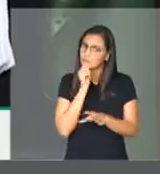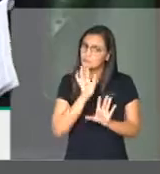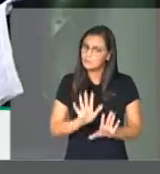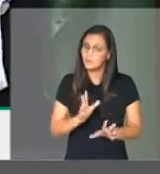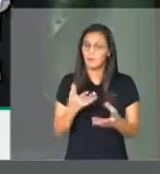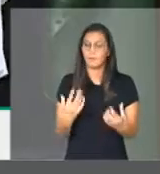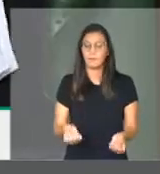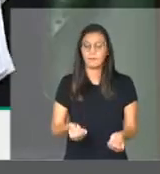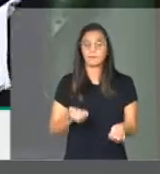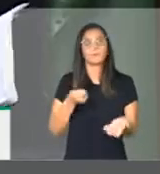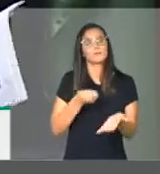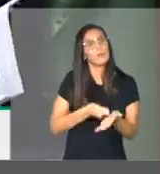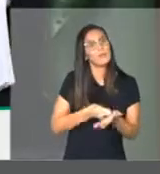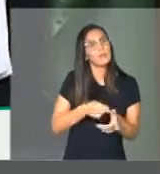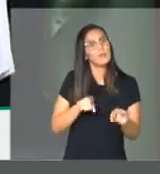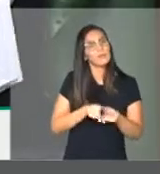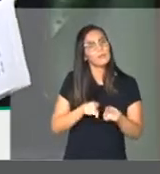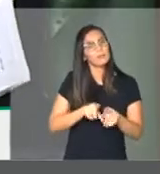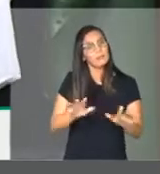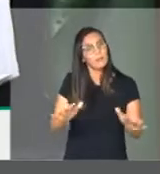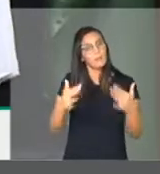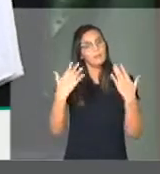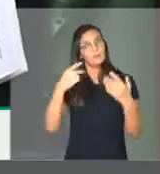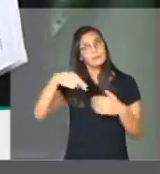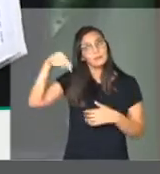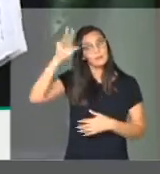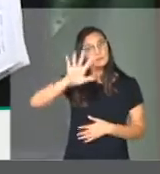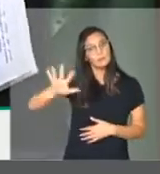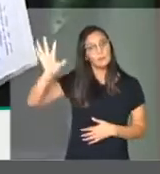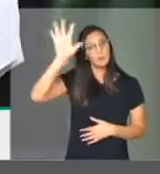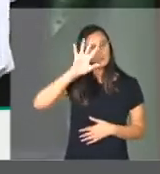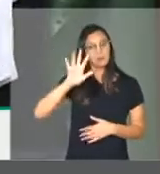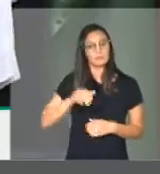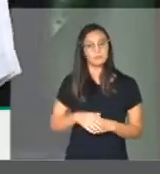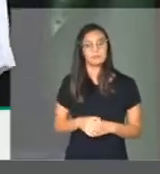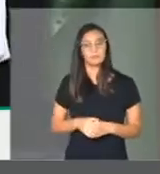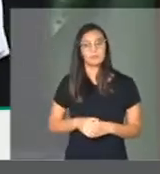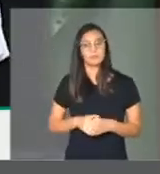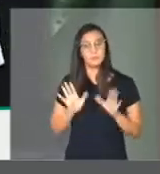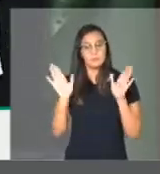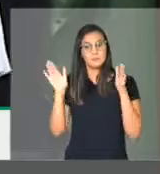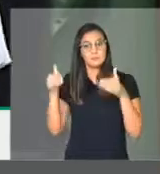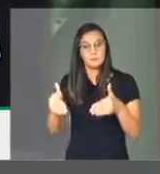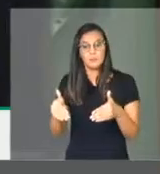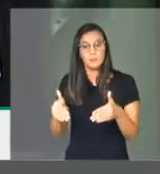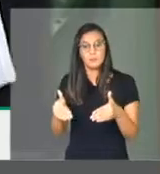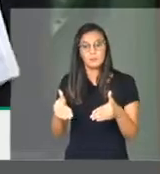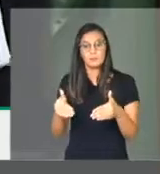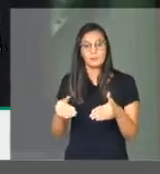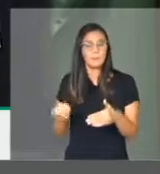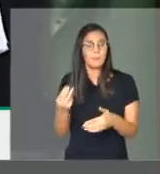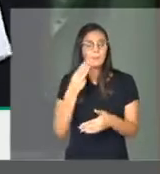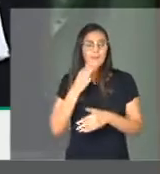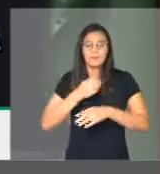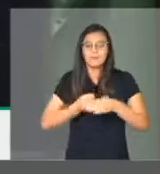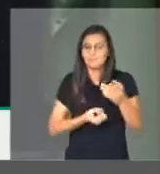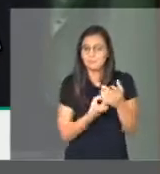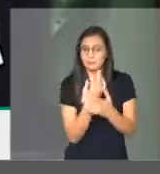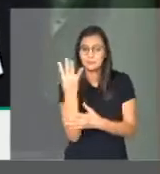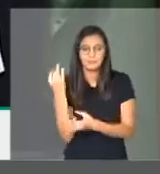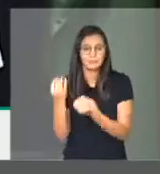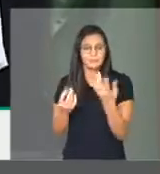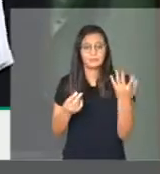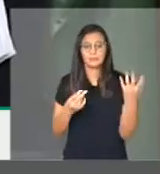vamos cobrar atenção ao Nordeste, especialmente para os milhões de nordestinos que